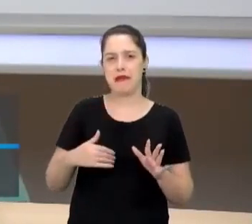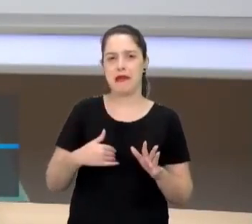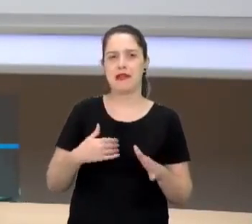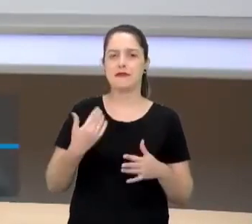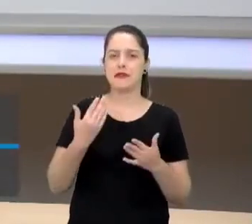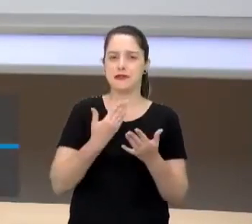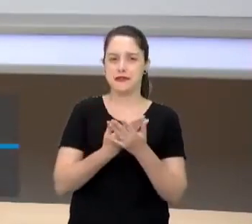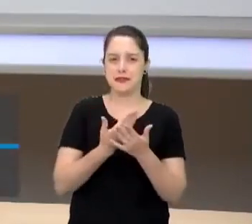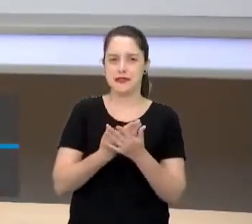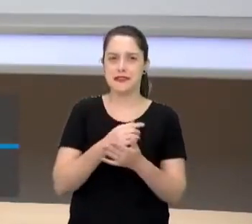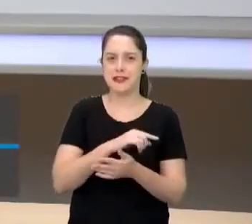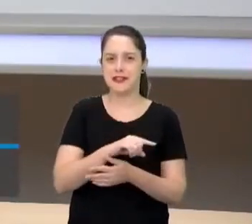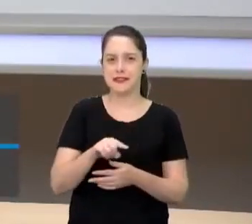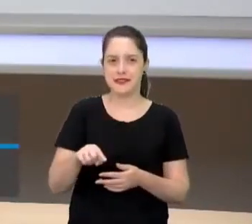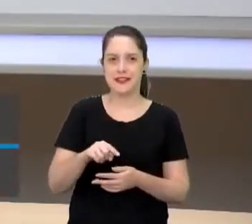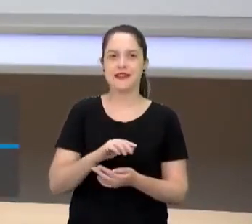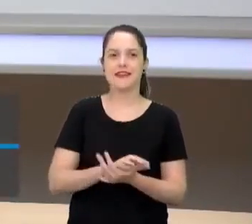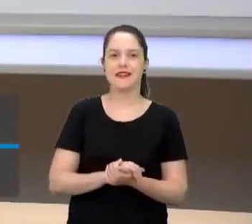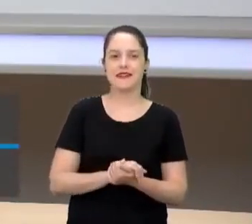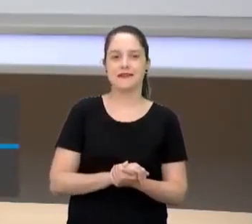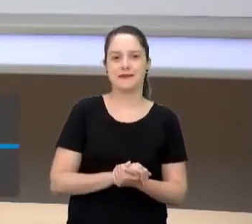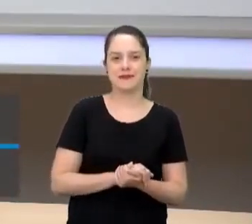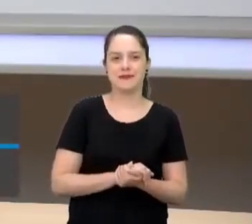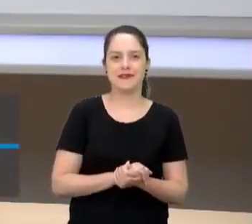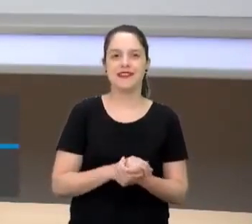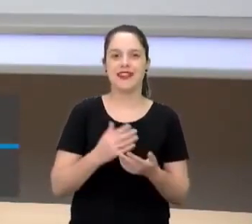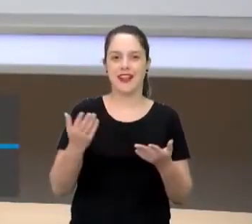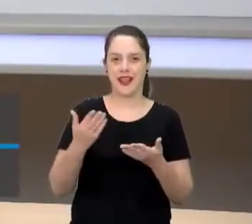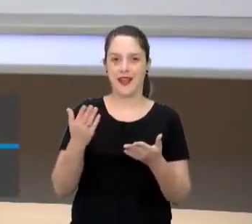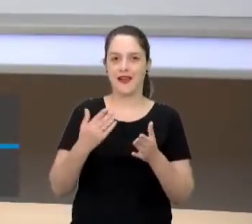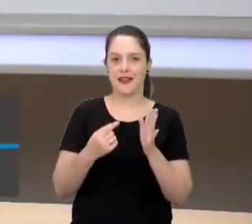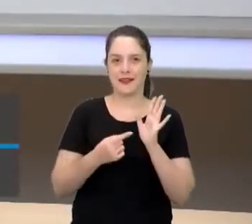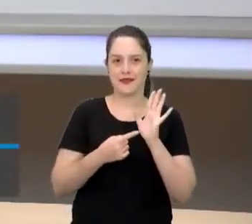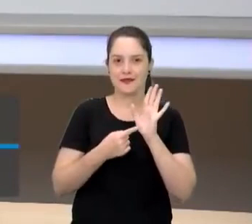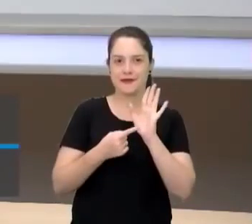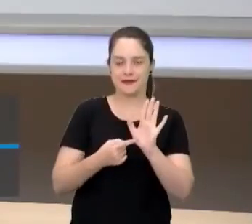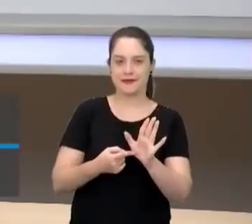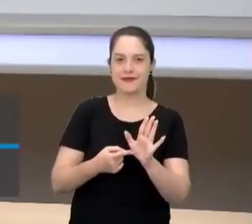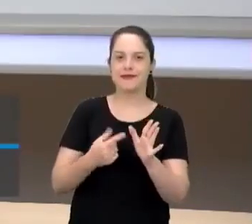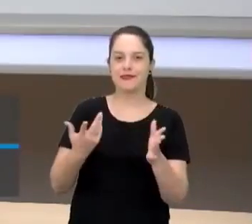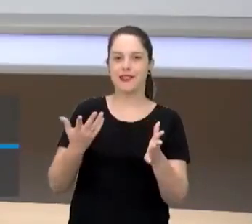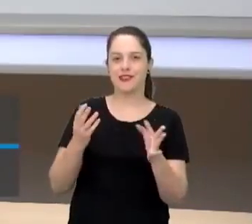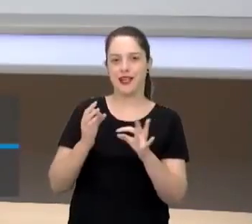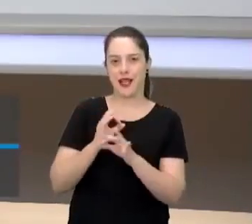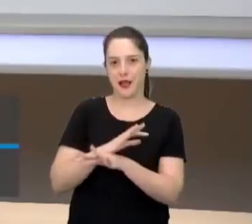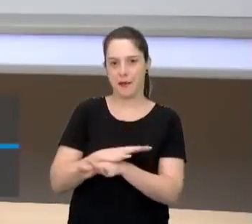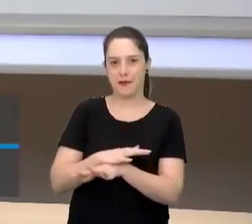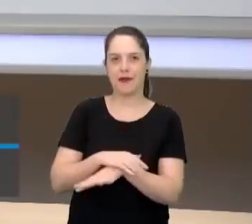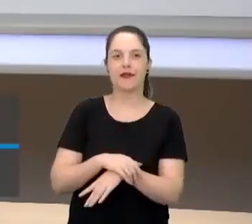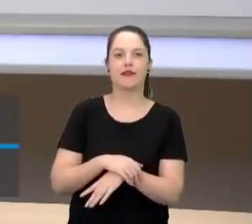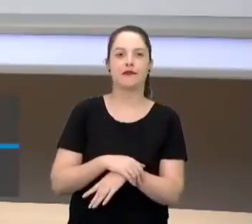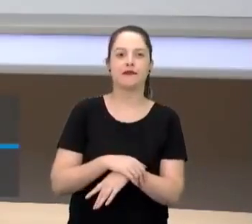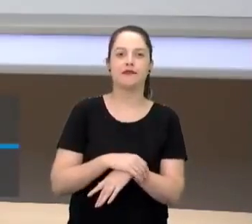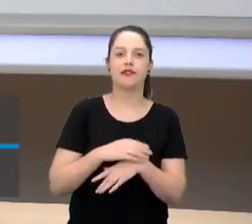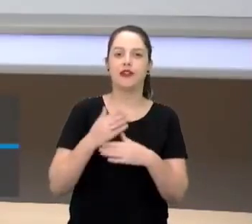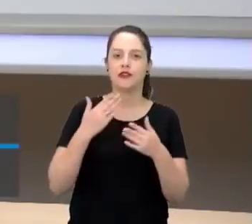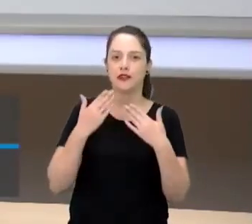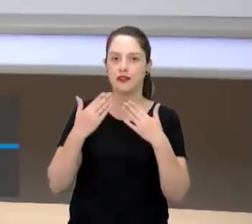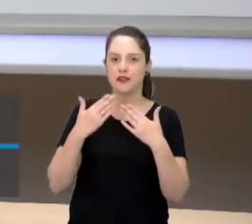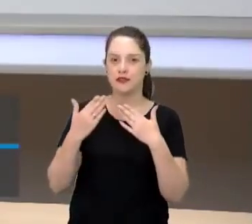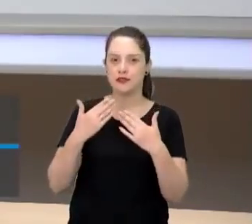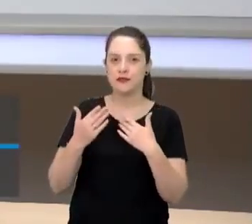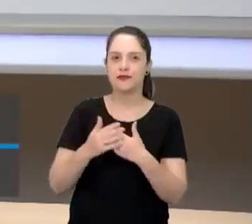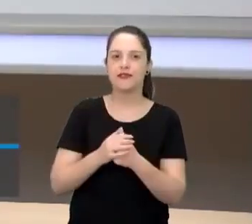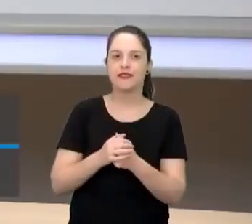seus estudantes o que eu faço comigo, tá, gente? Não, olha a pedagogia da presença, mas é que aqui eu me atrapalho. Mas aqui eu vou começar com da Wanda, se eu